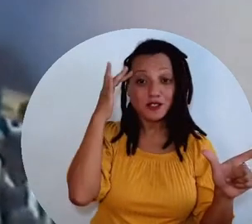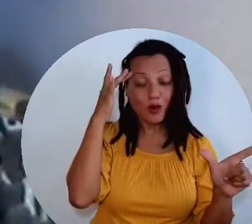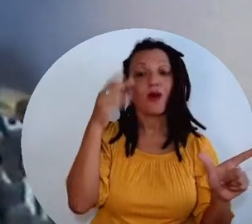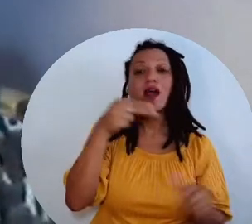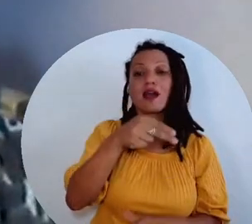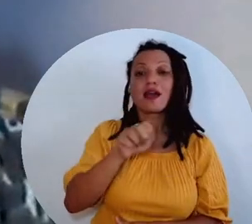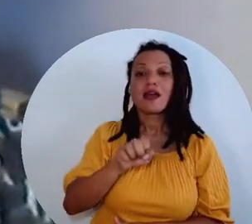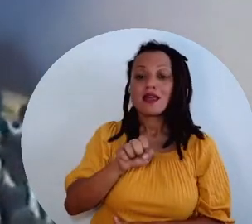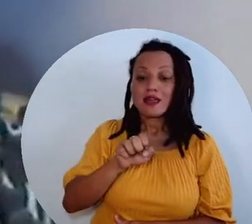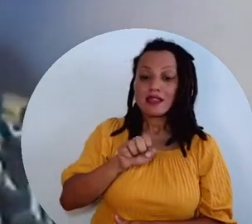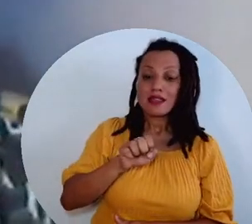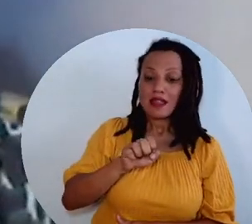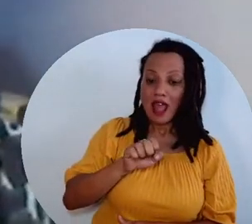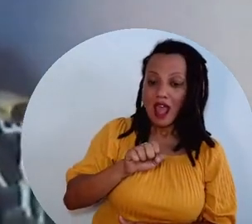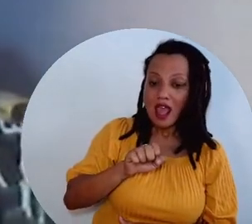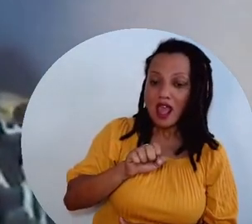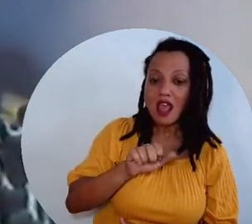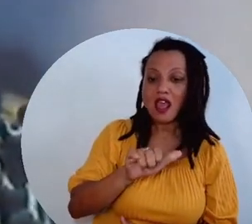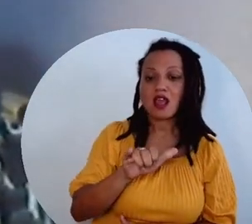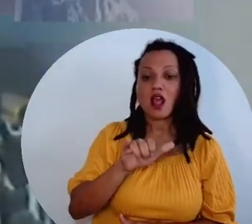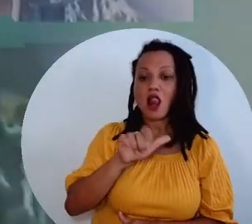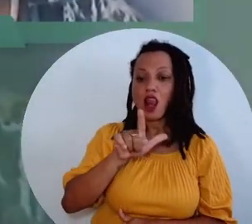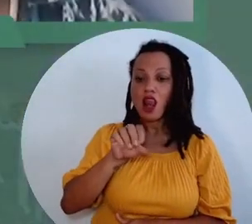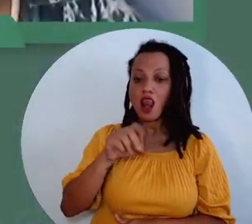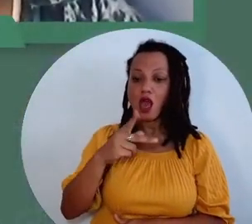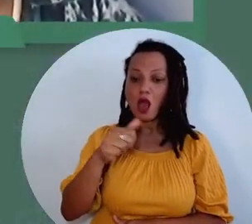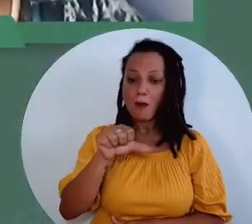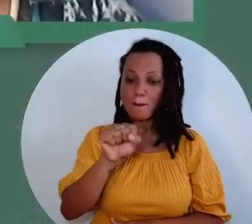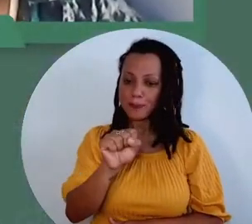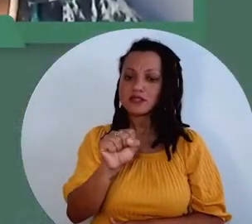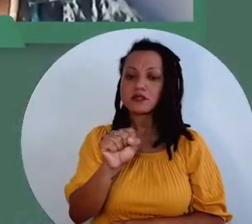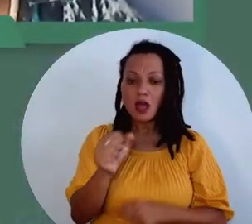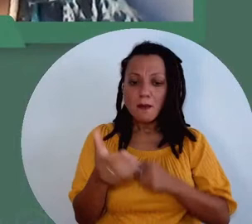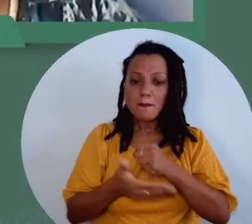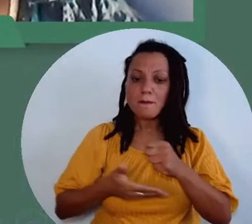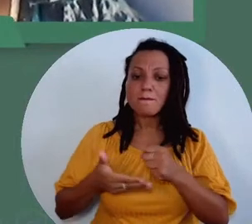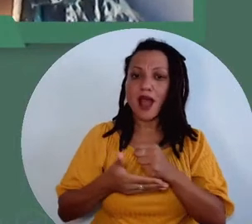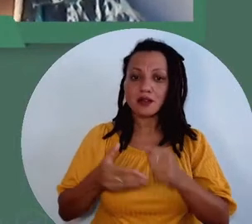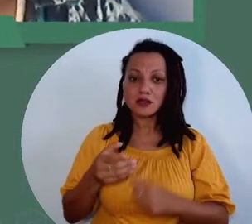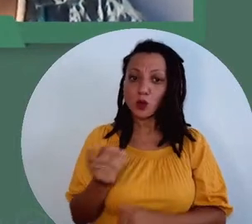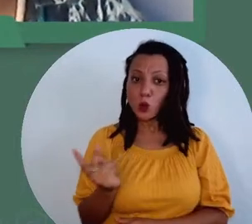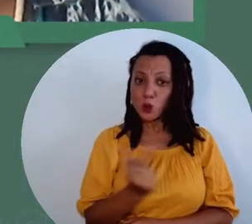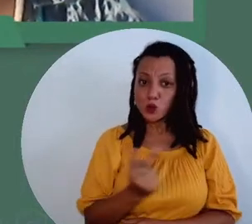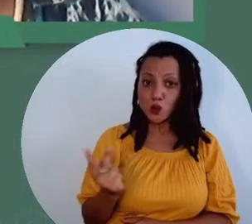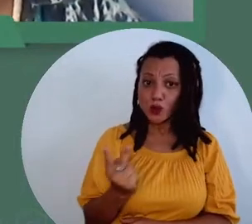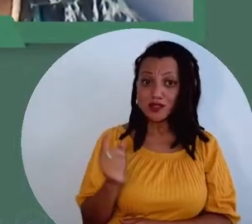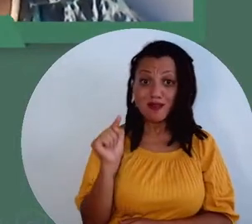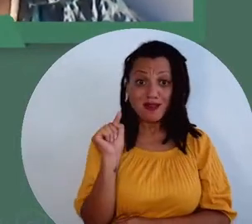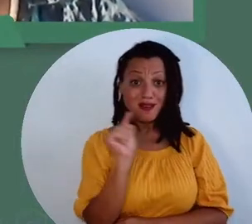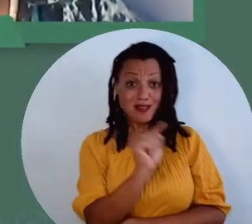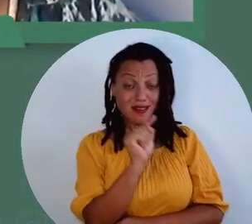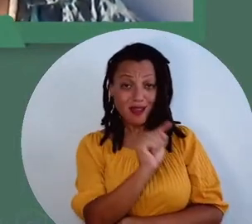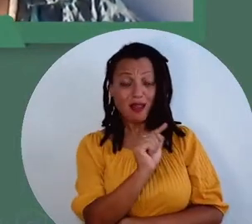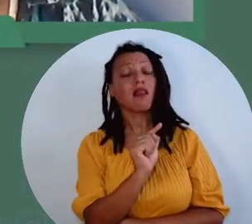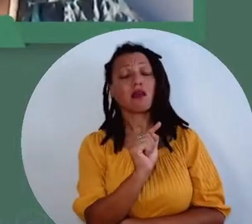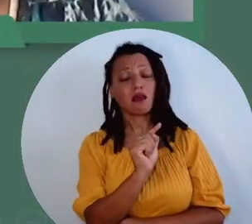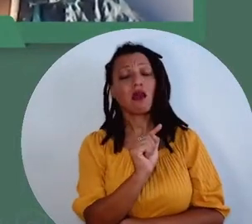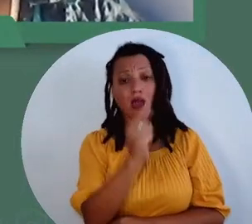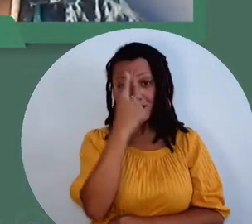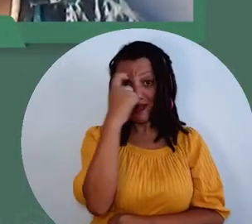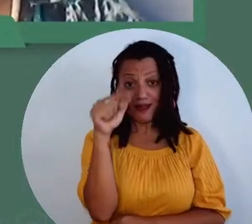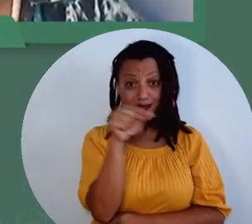maravilhoso Ney Lopes. Então eu estou falando com base nos dois, e Ney Lopes vai complementar Sheikh Anta